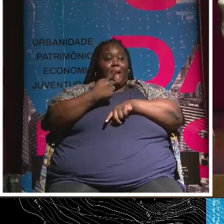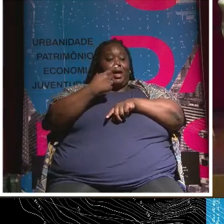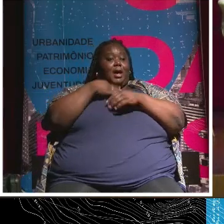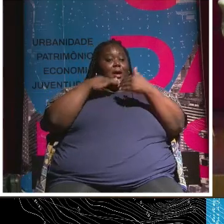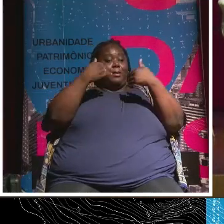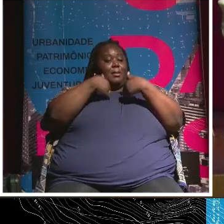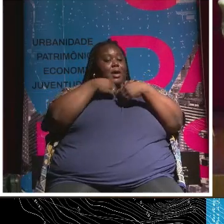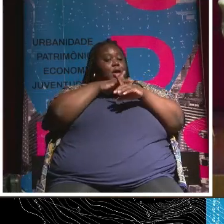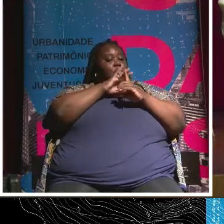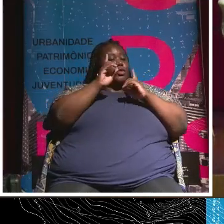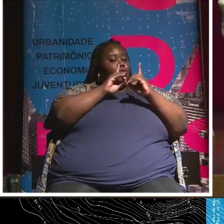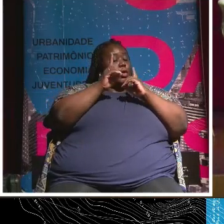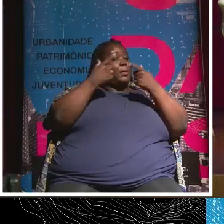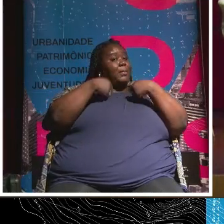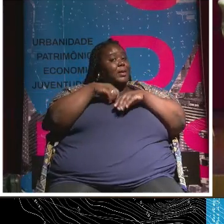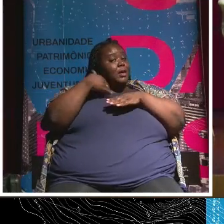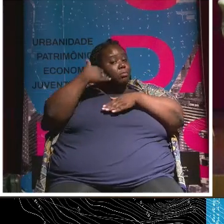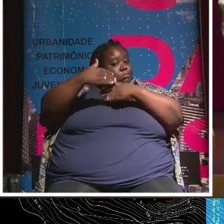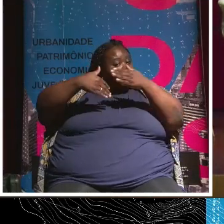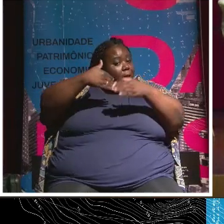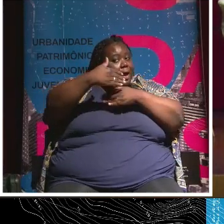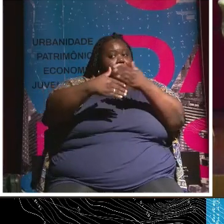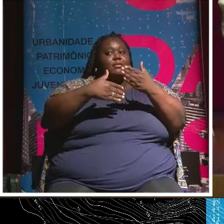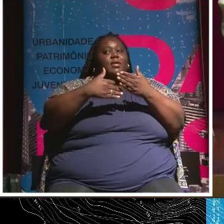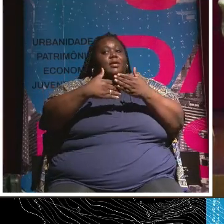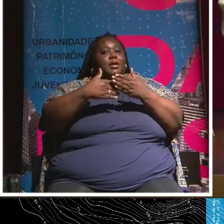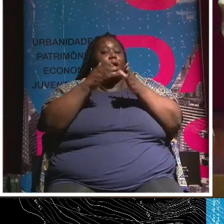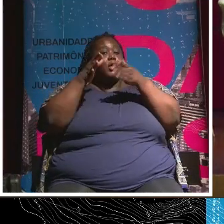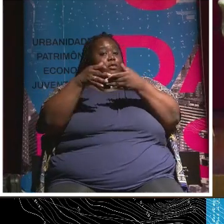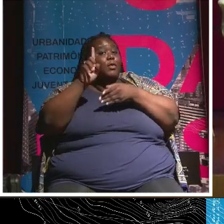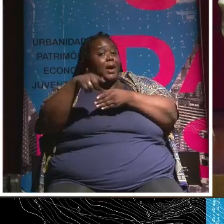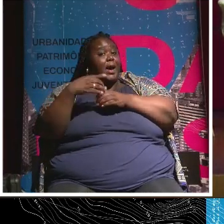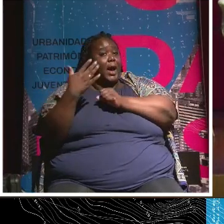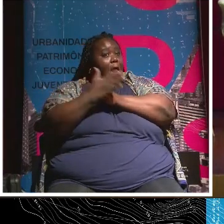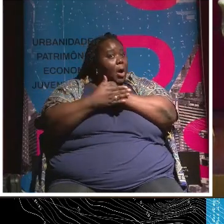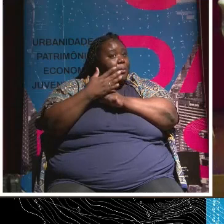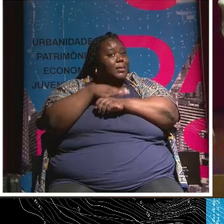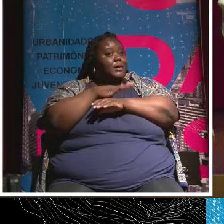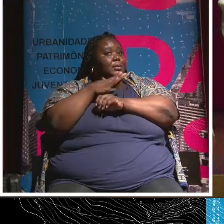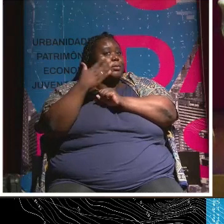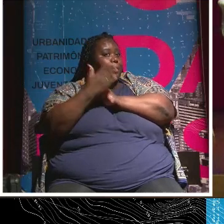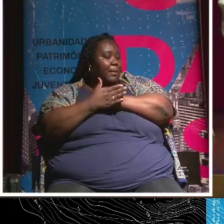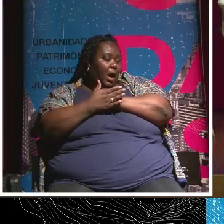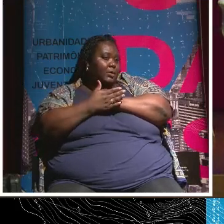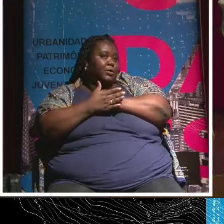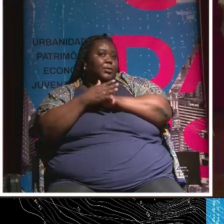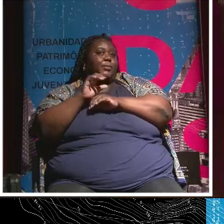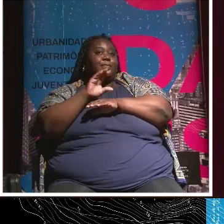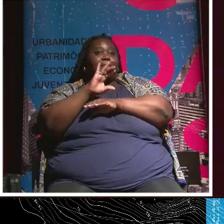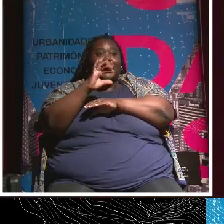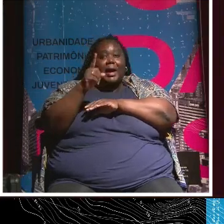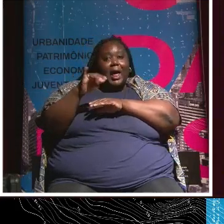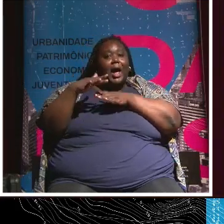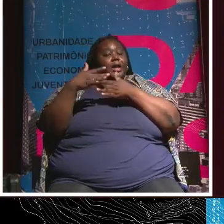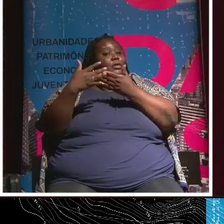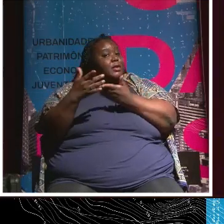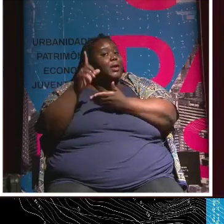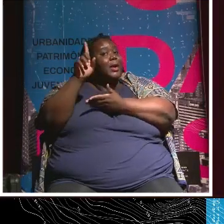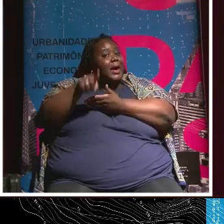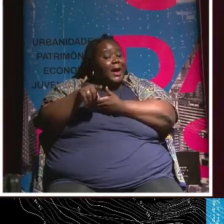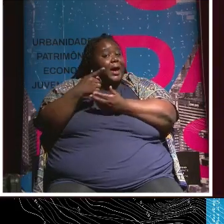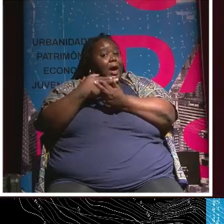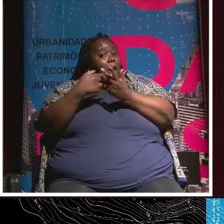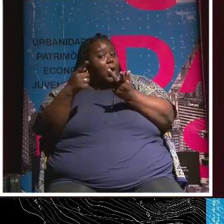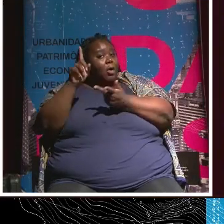mesmo no diálogo. A gente tem que avançar nesse sentido. Isso é um princípio essencial. E olha que isso é uma